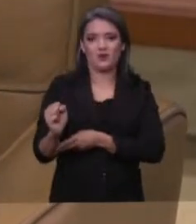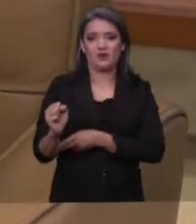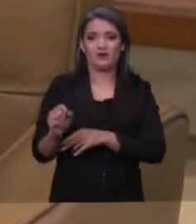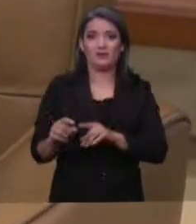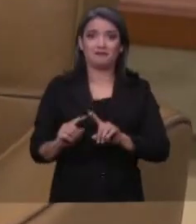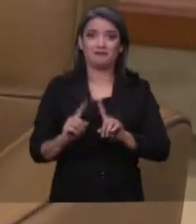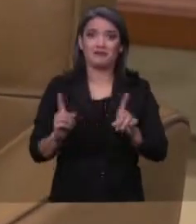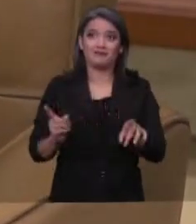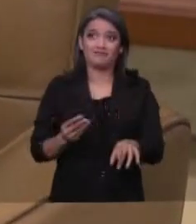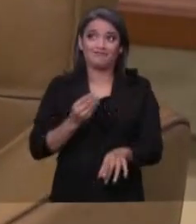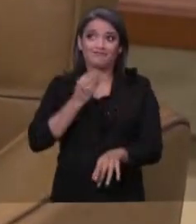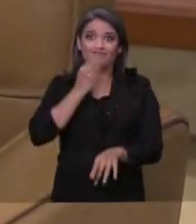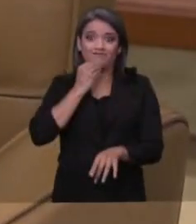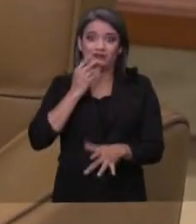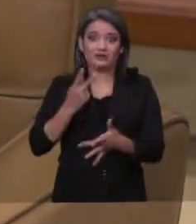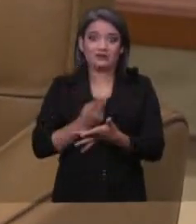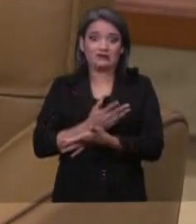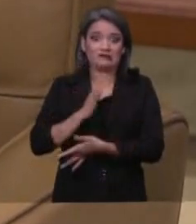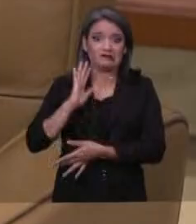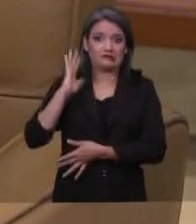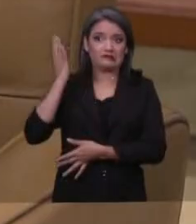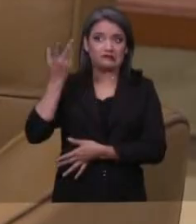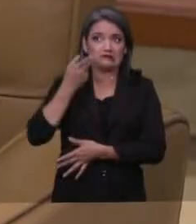a história de um atropelamento,